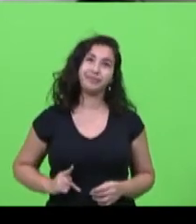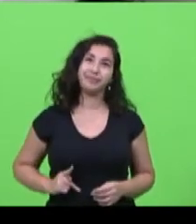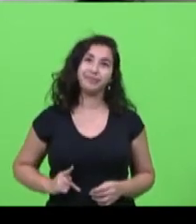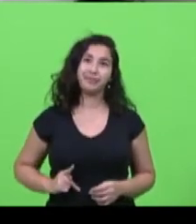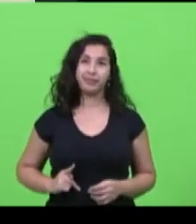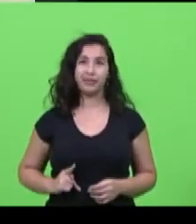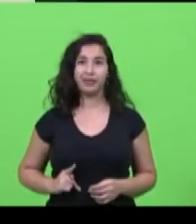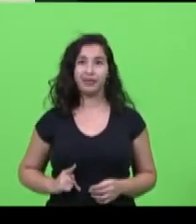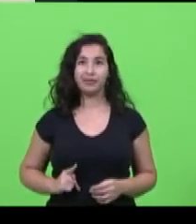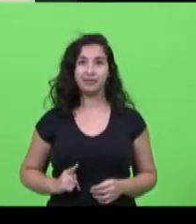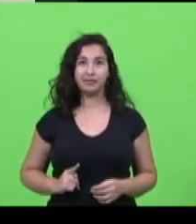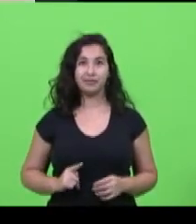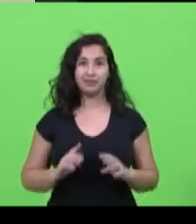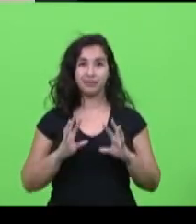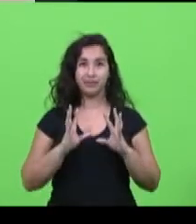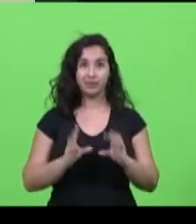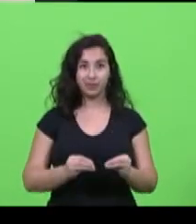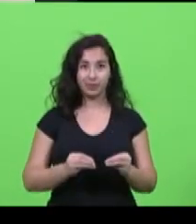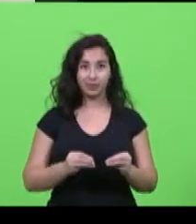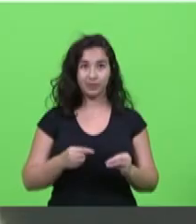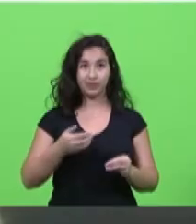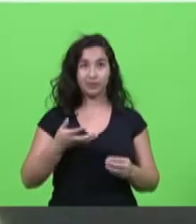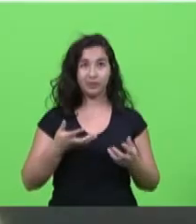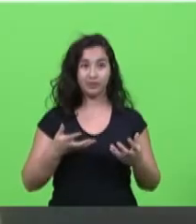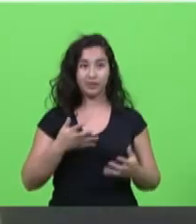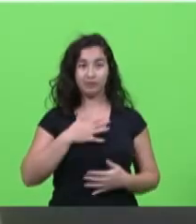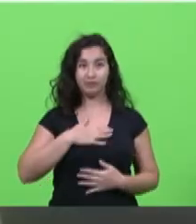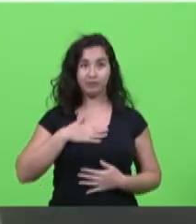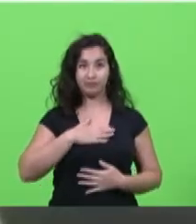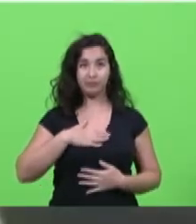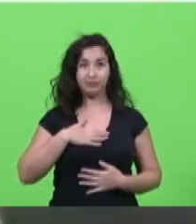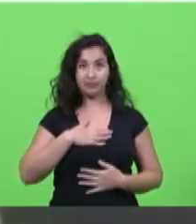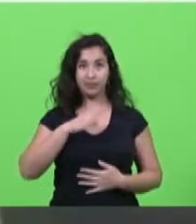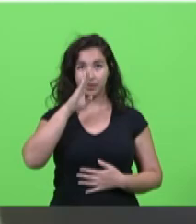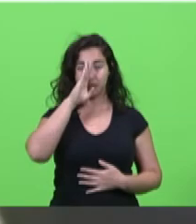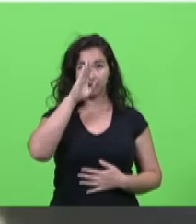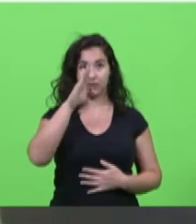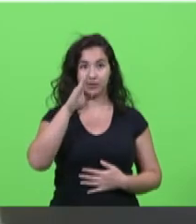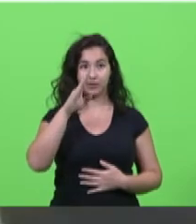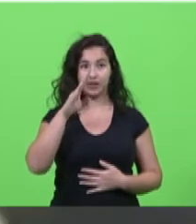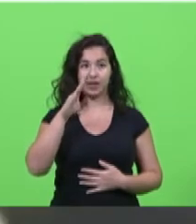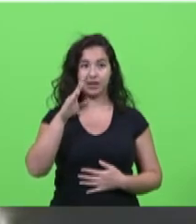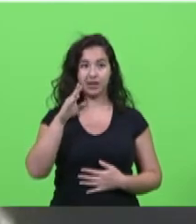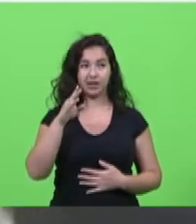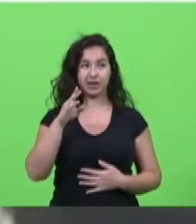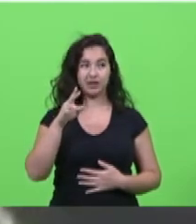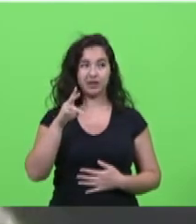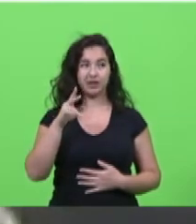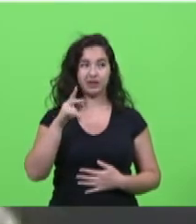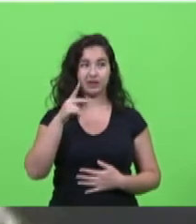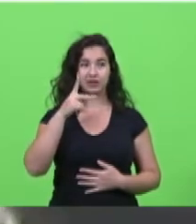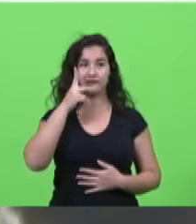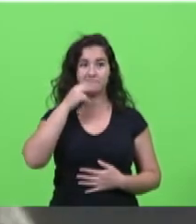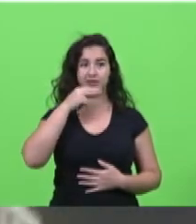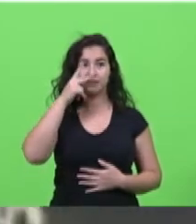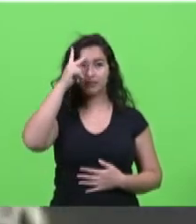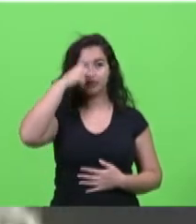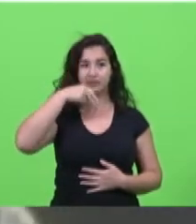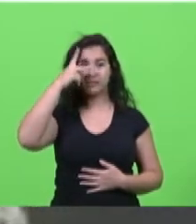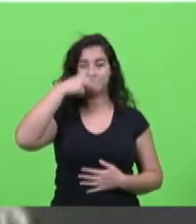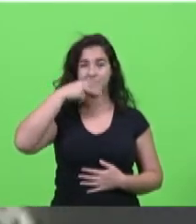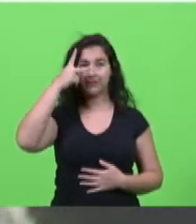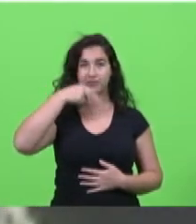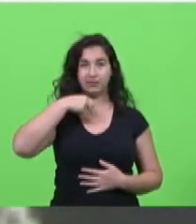consideração a todos os colegas do parlamento e especialmente ao deputado Kennedy, que eu considero um amigo, não tenho nenhum problema